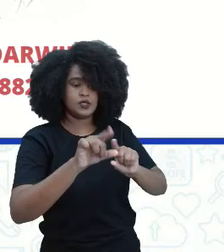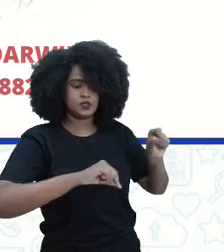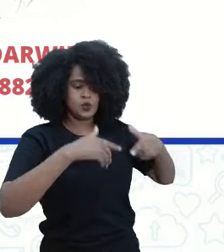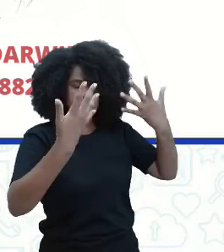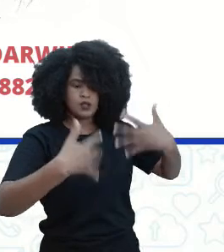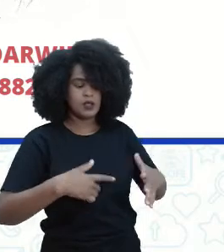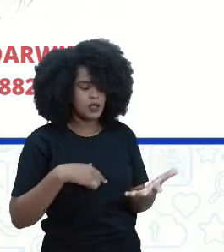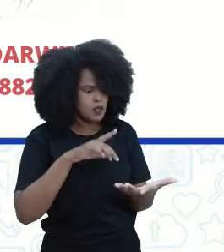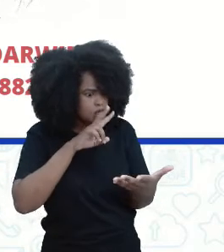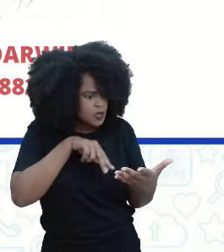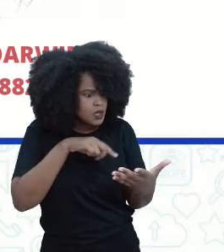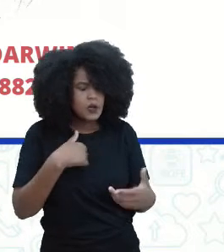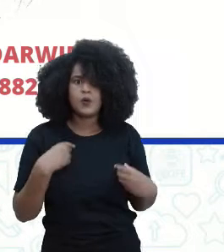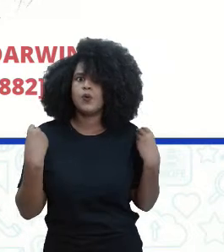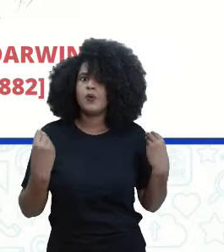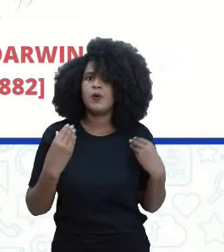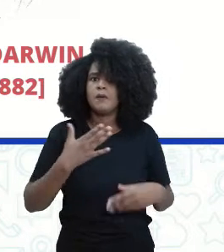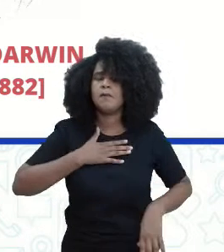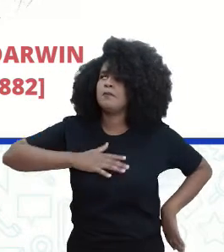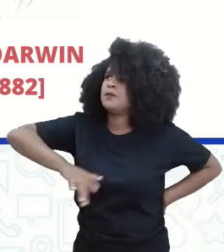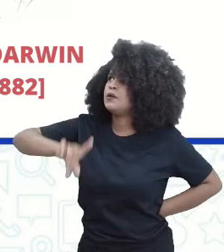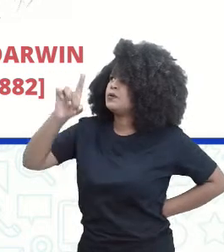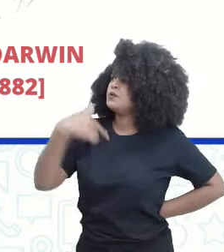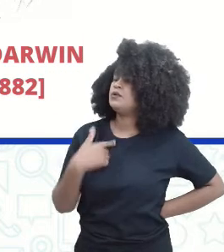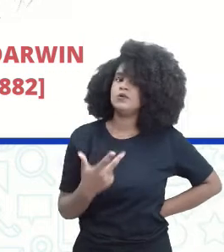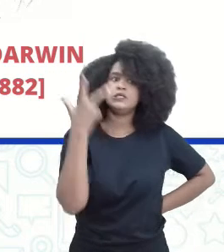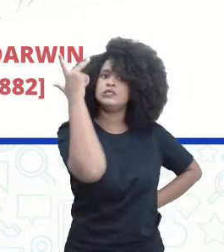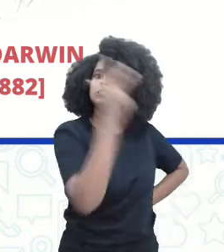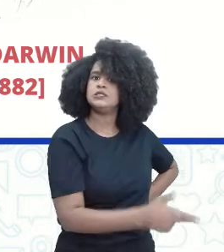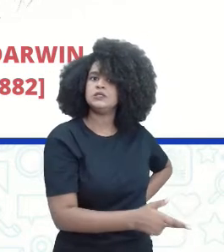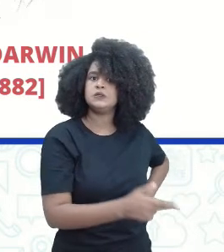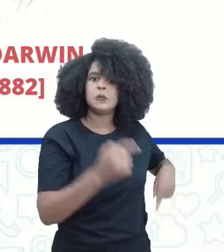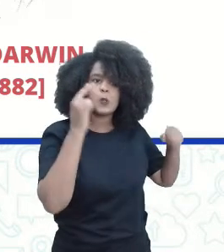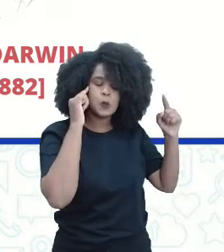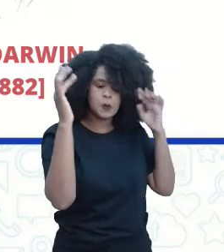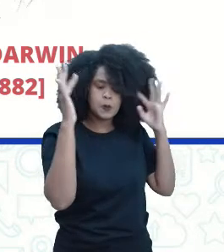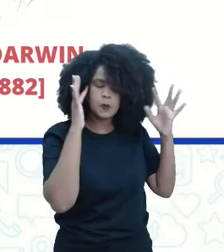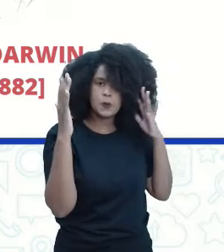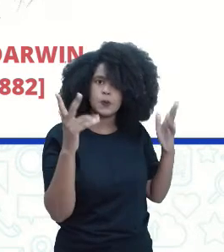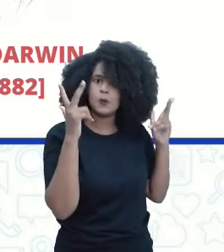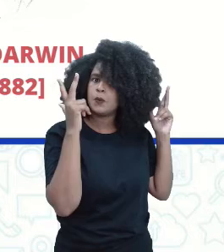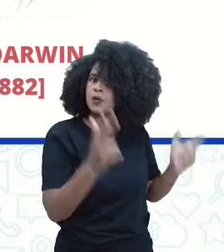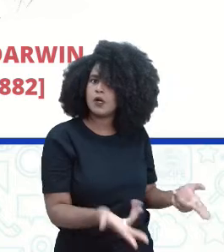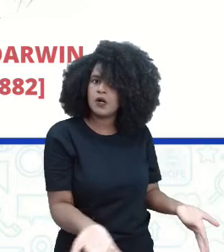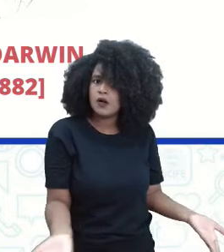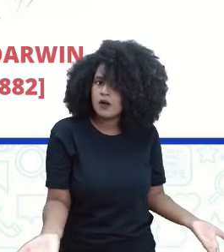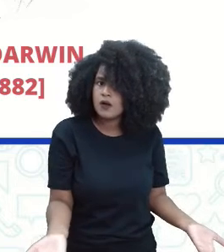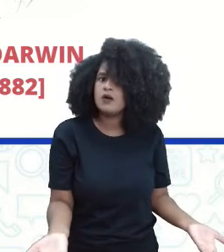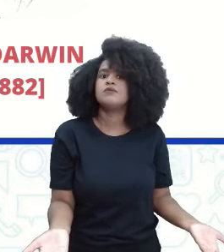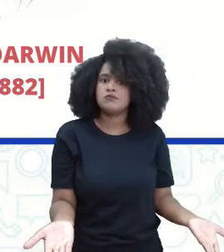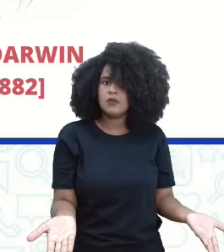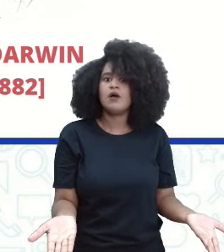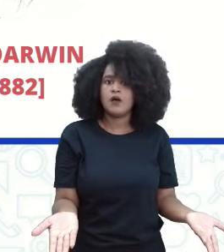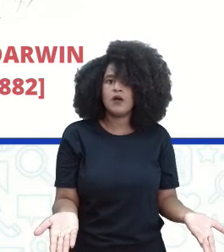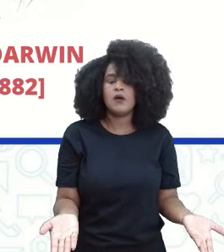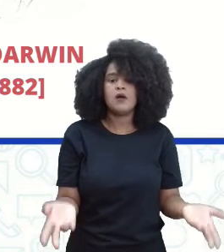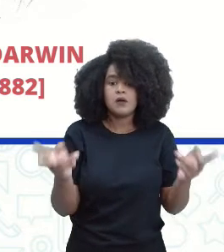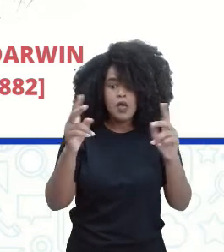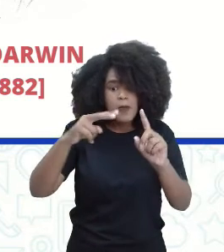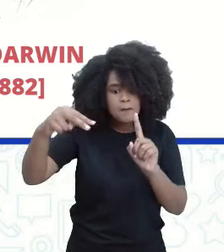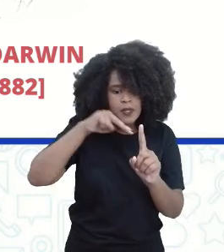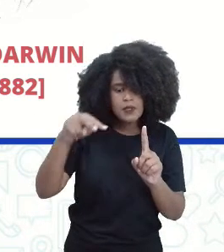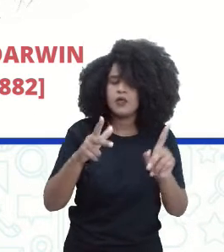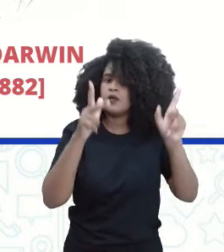aquilo, ele pensou, meu Deus, eu e o Wallace tivemos as mesmas observações, as mesmas impressões